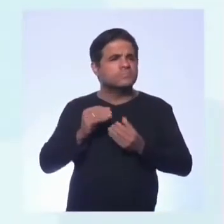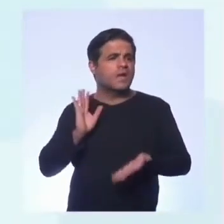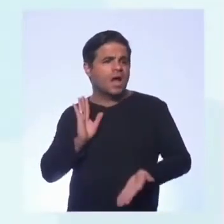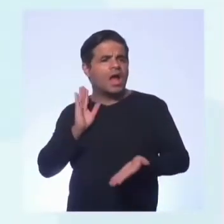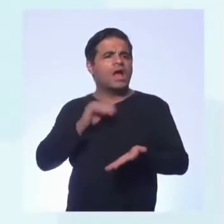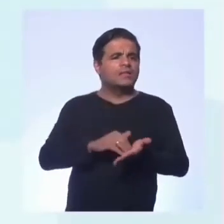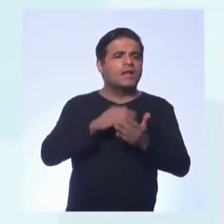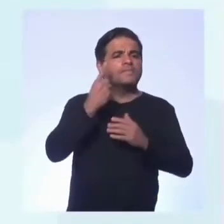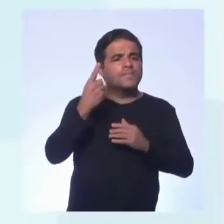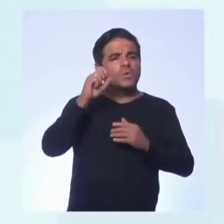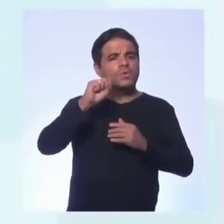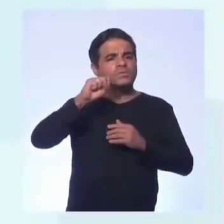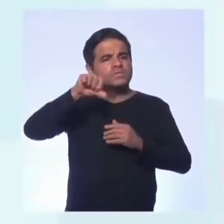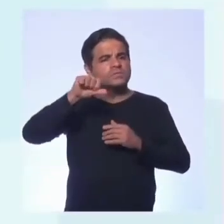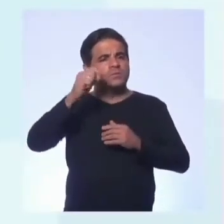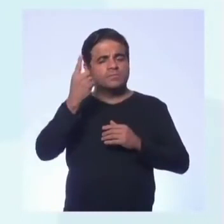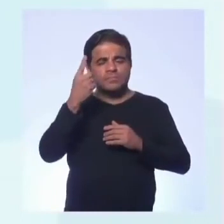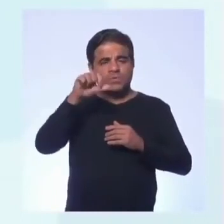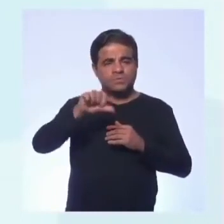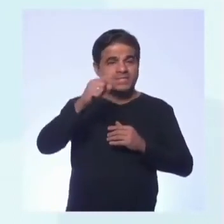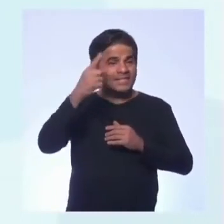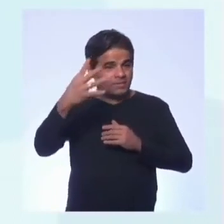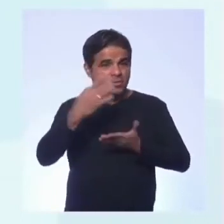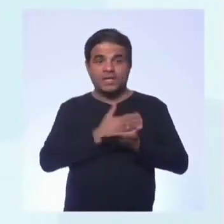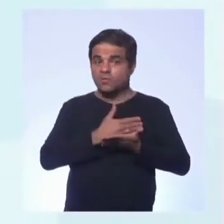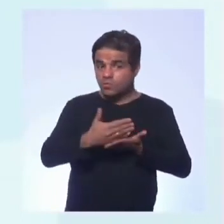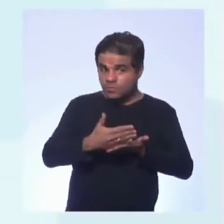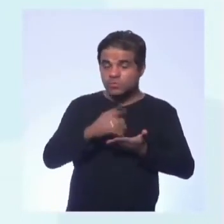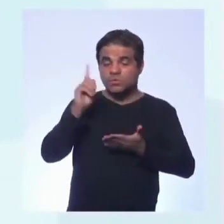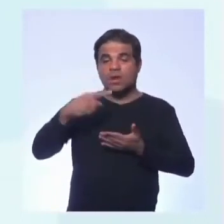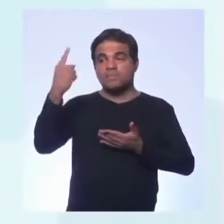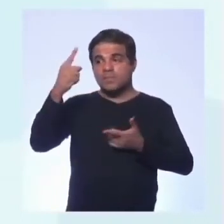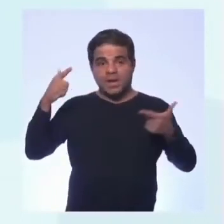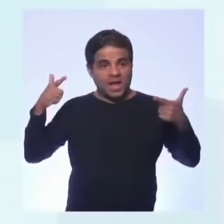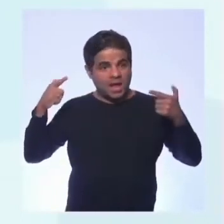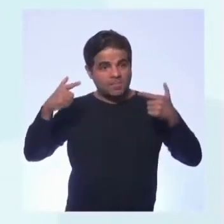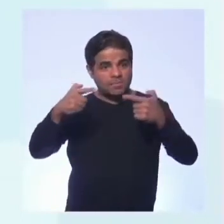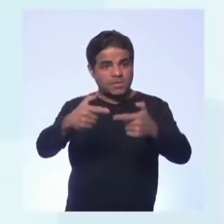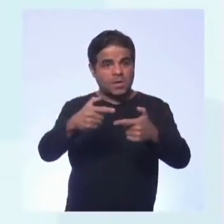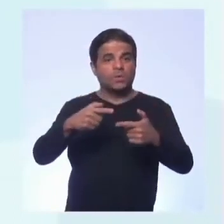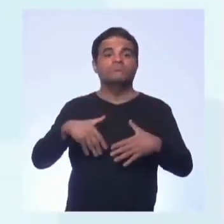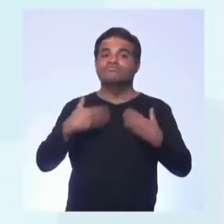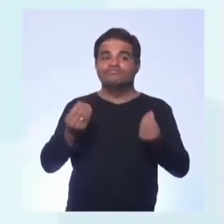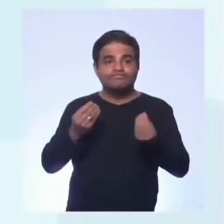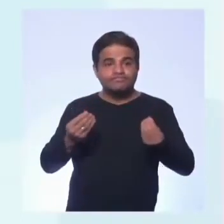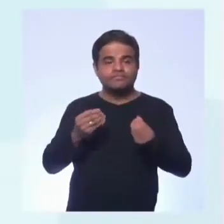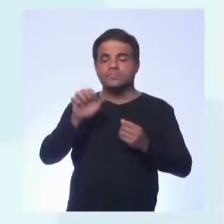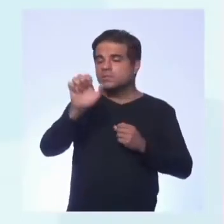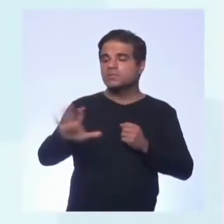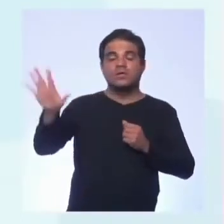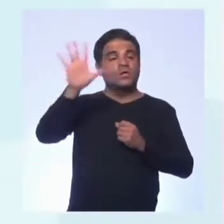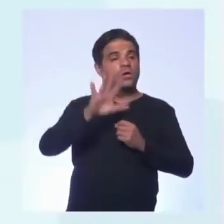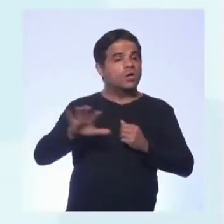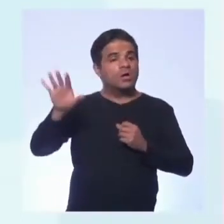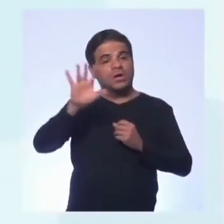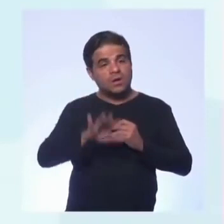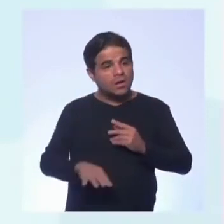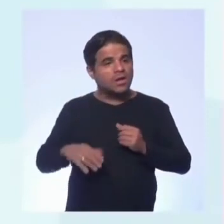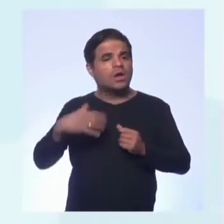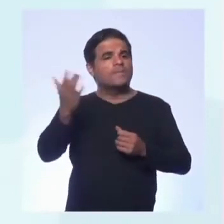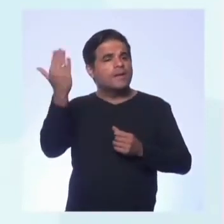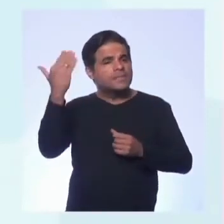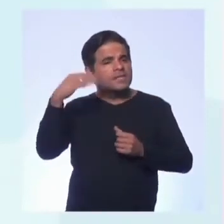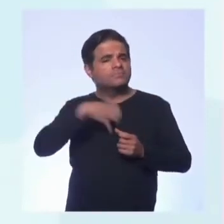até 1914, que foi o início da Primeira Guerra, como que estava a Europa, como